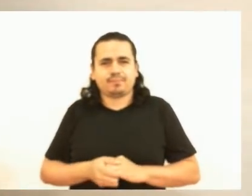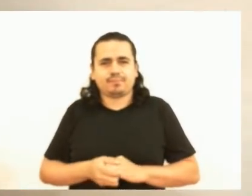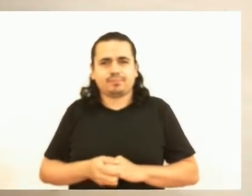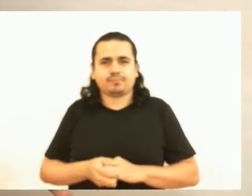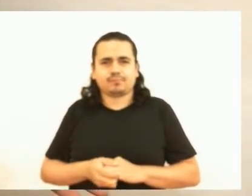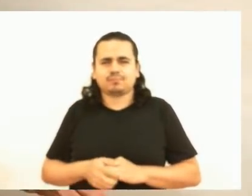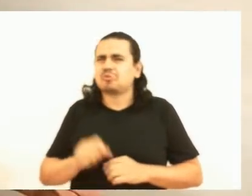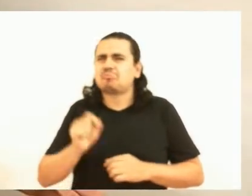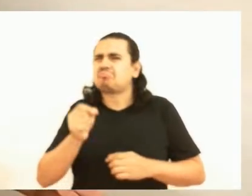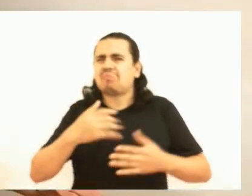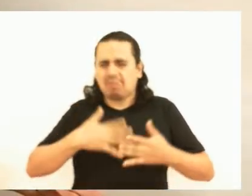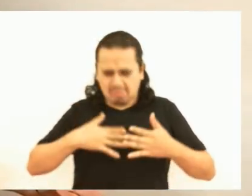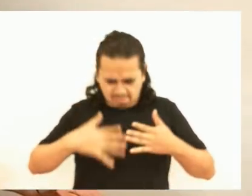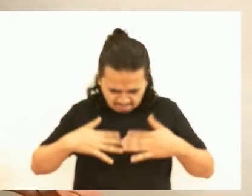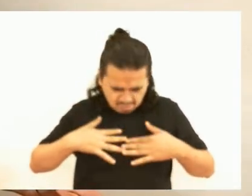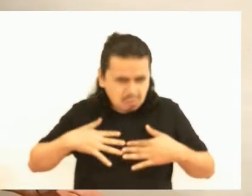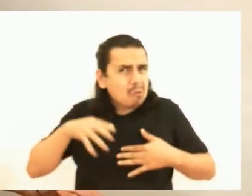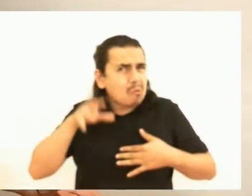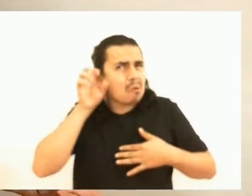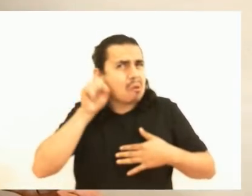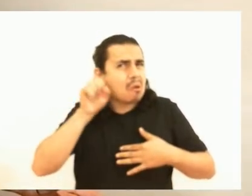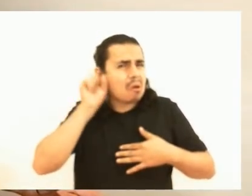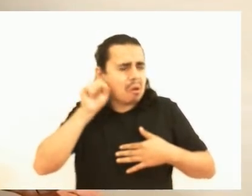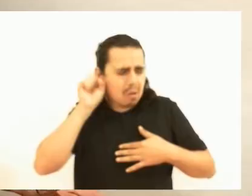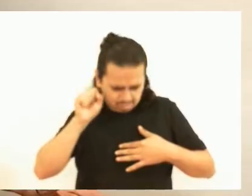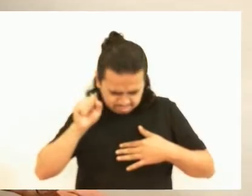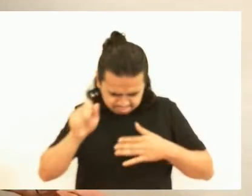que é escutar o corpo